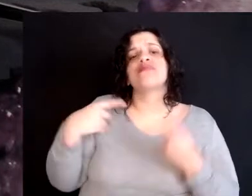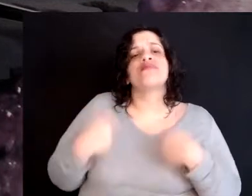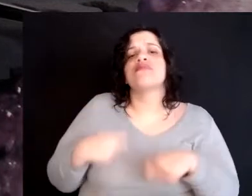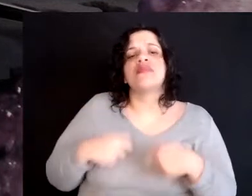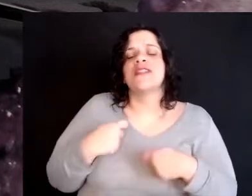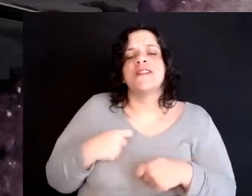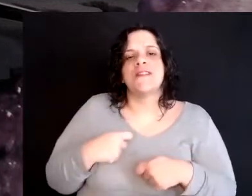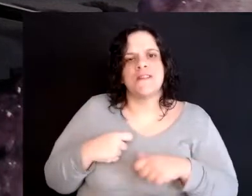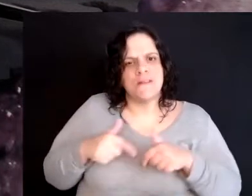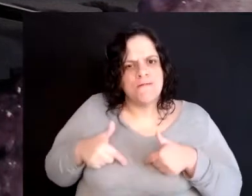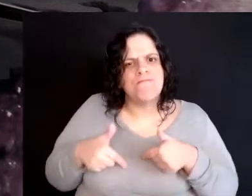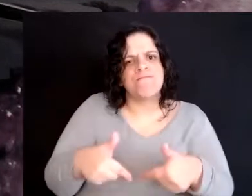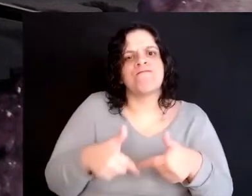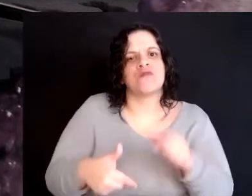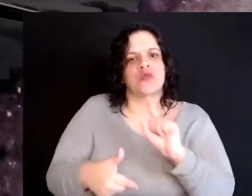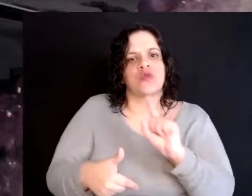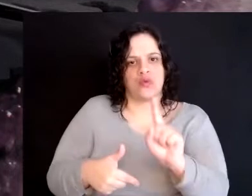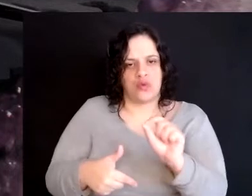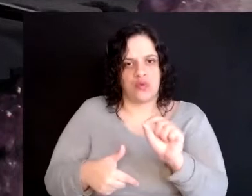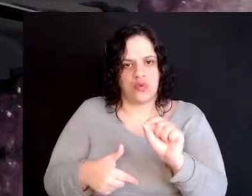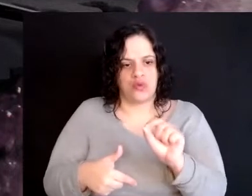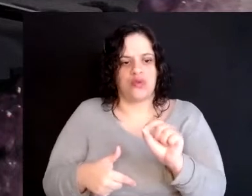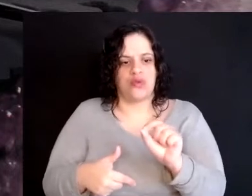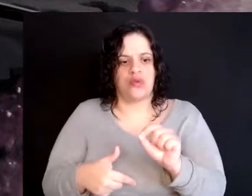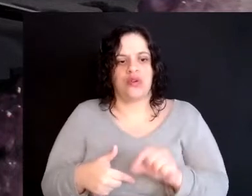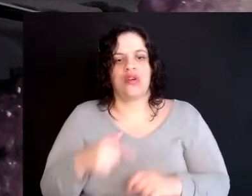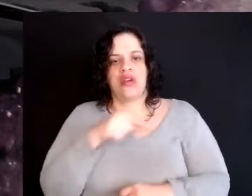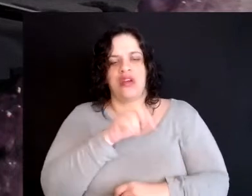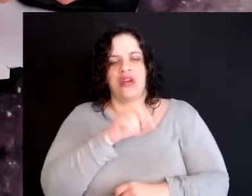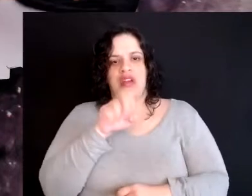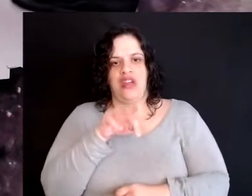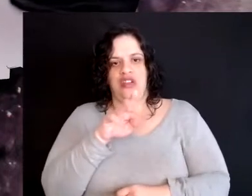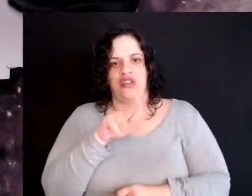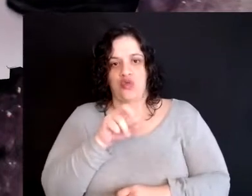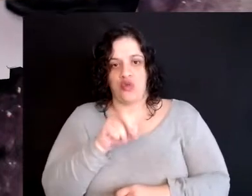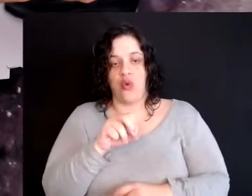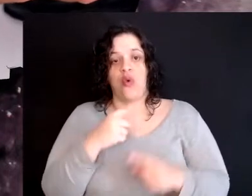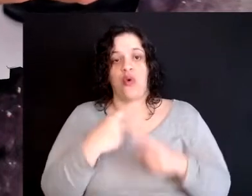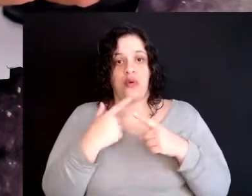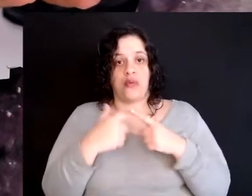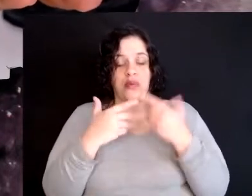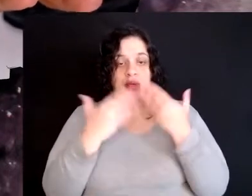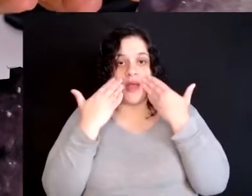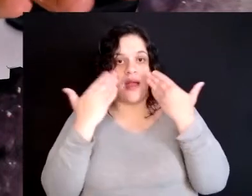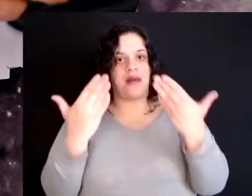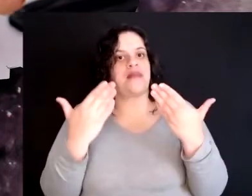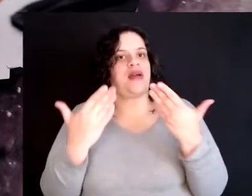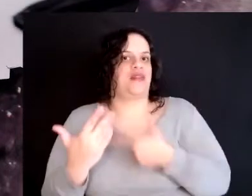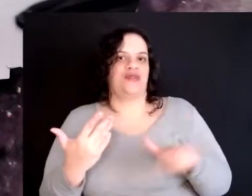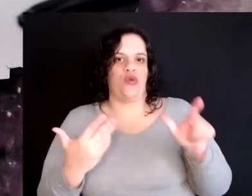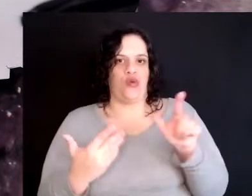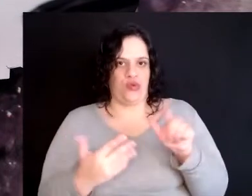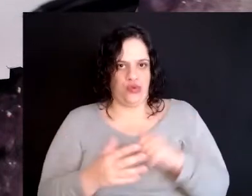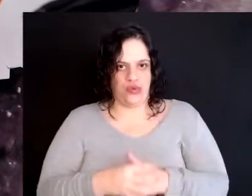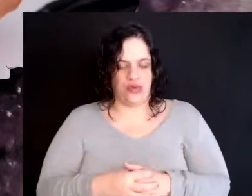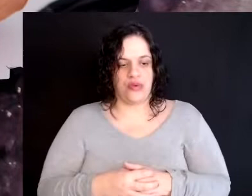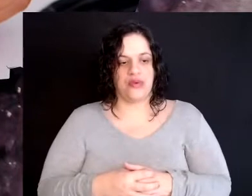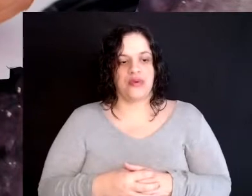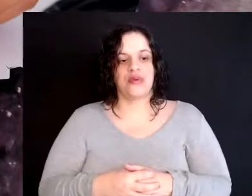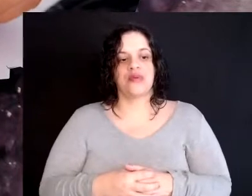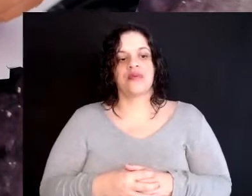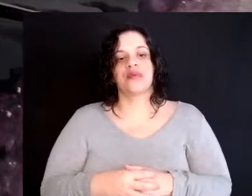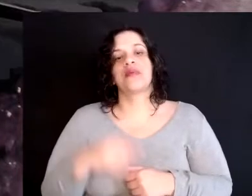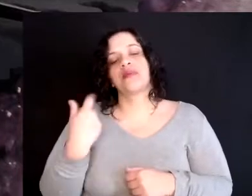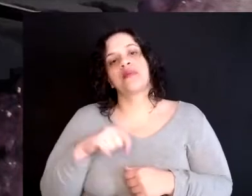É justamente o ente oco, porque a aparência é oca. E ganhar o